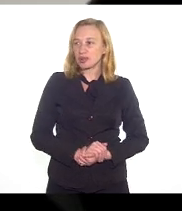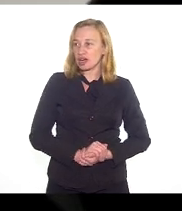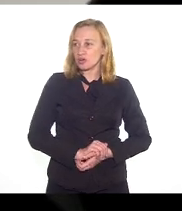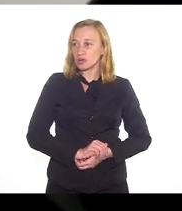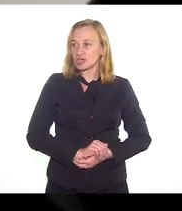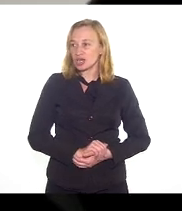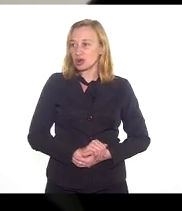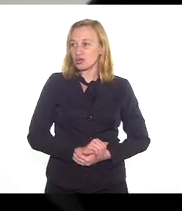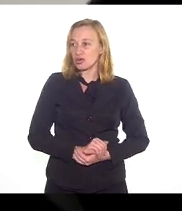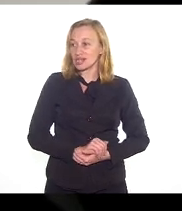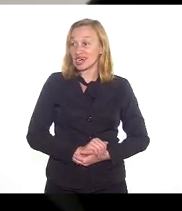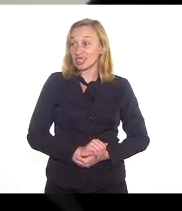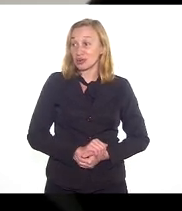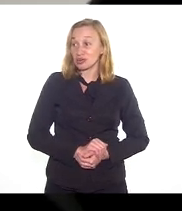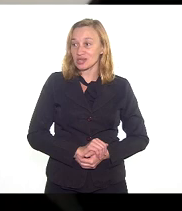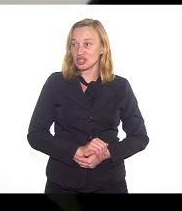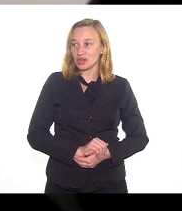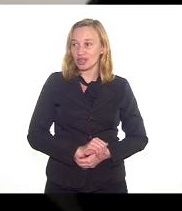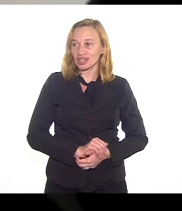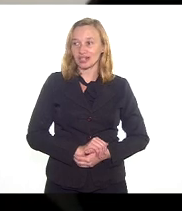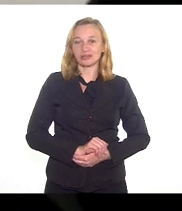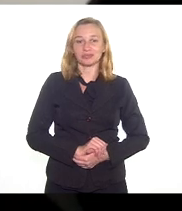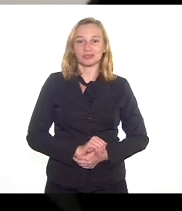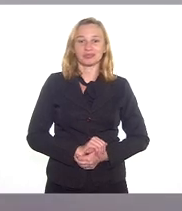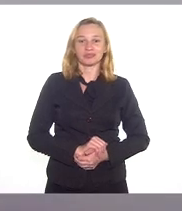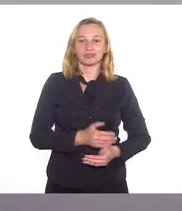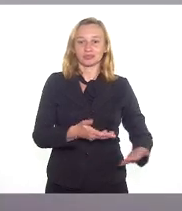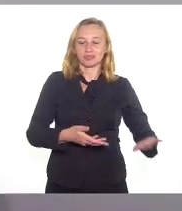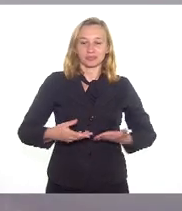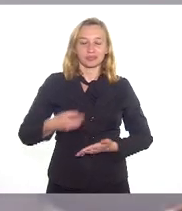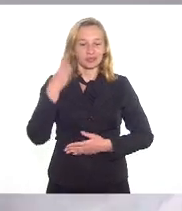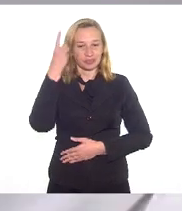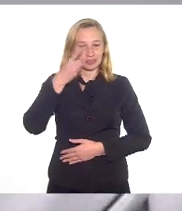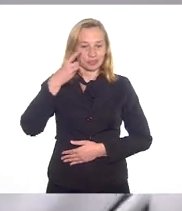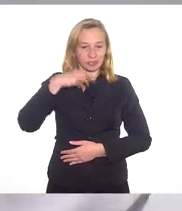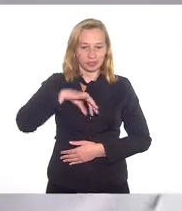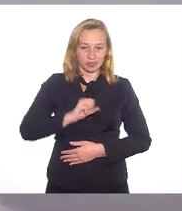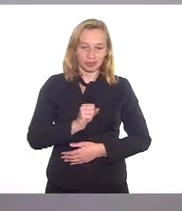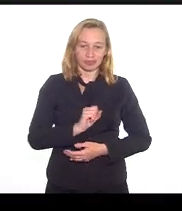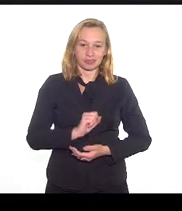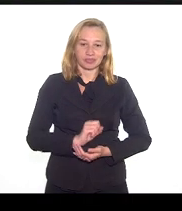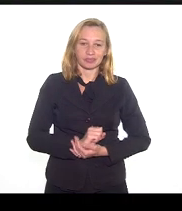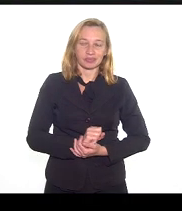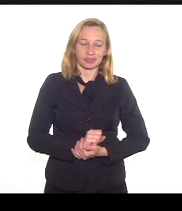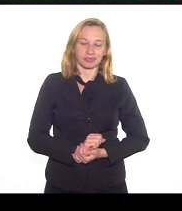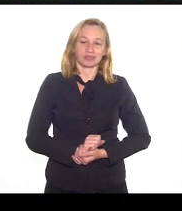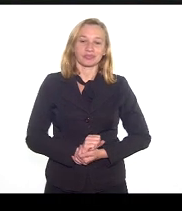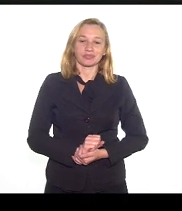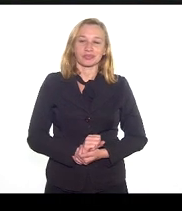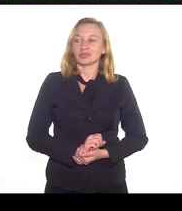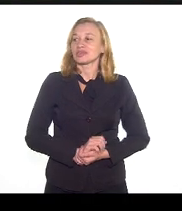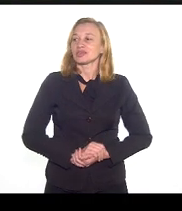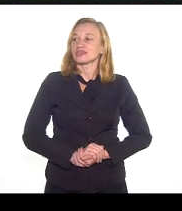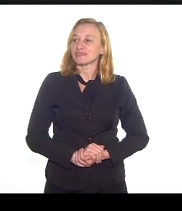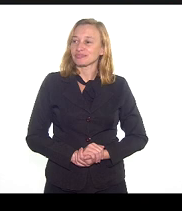Vamos convidar a deputada Marta. O samba agoniza, mas não morre. É isso